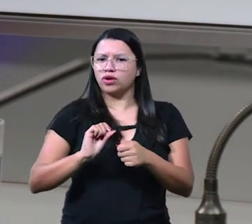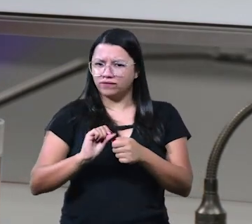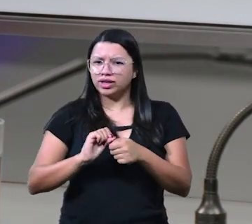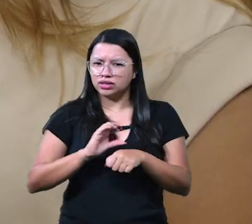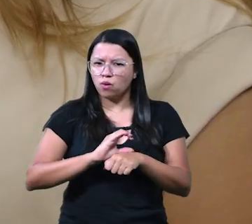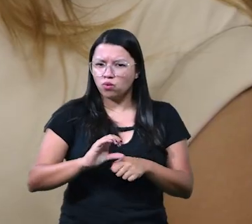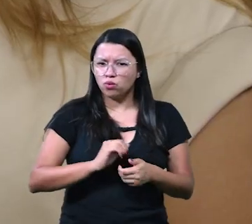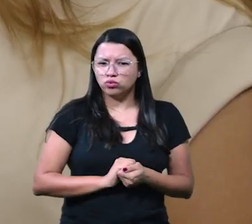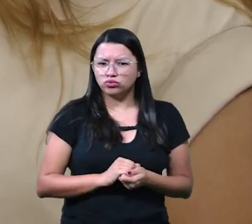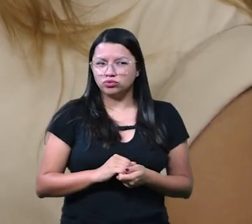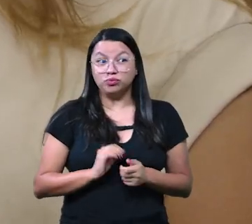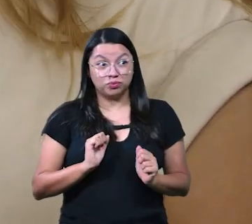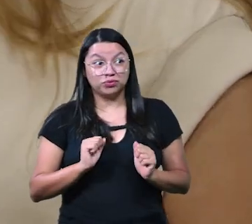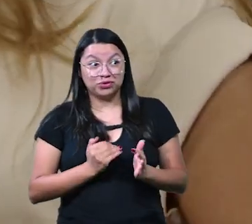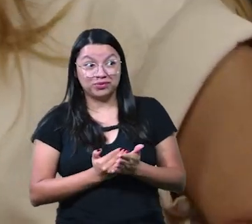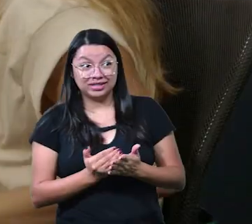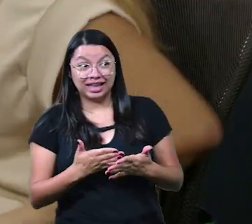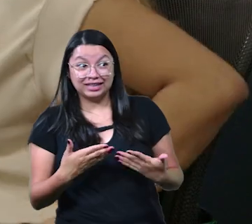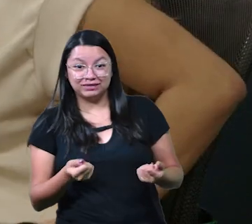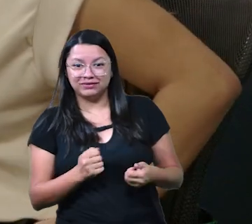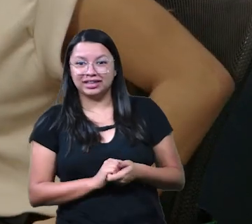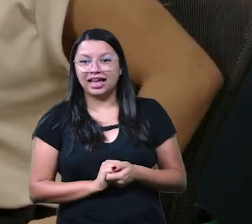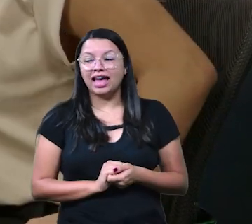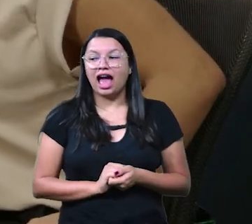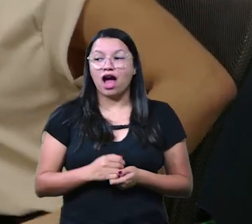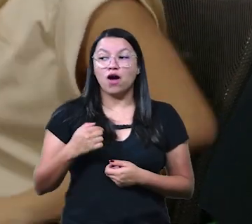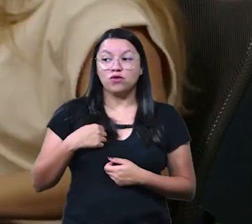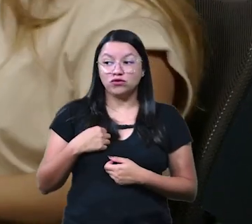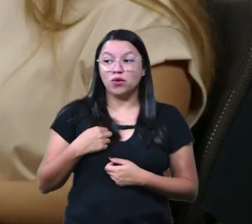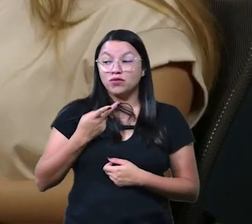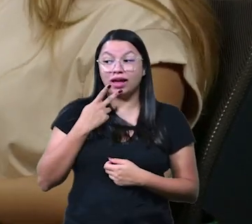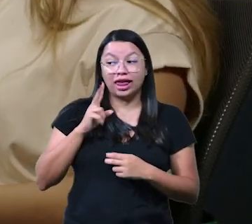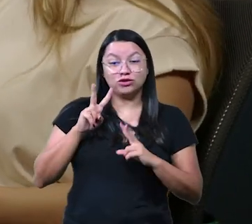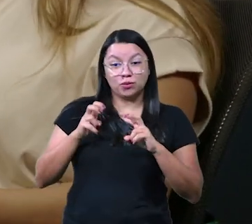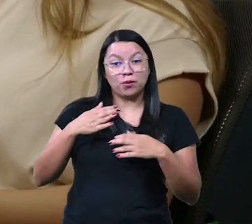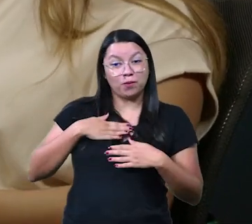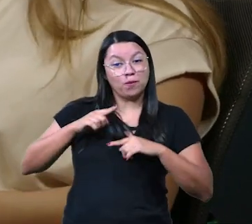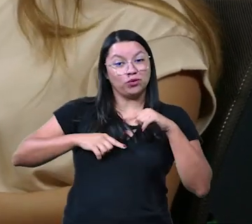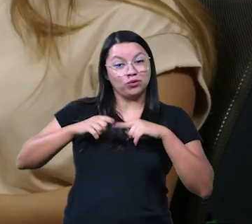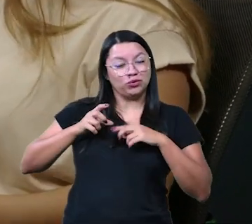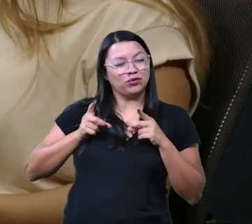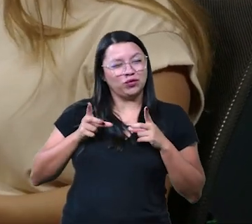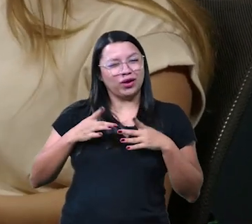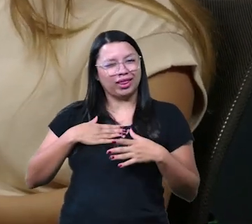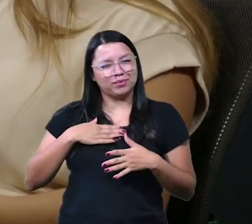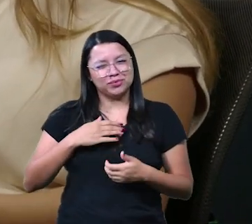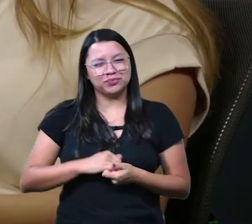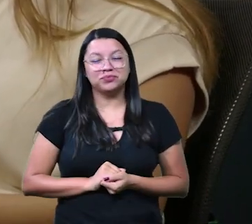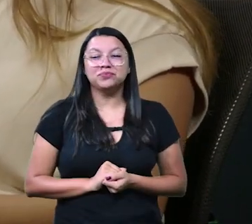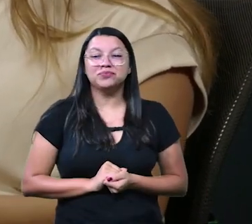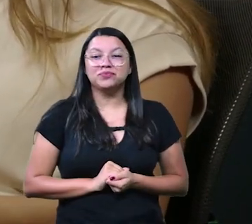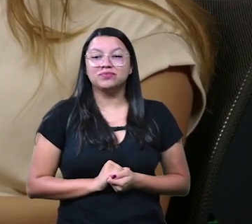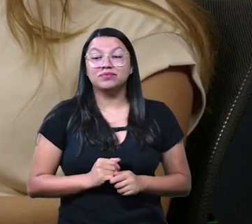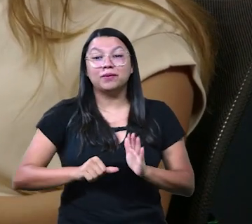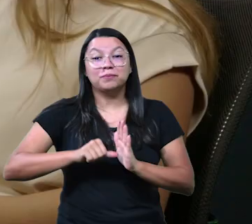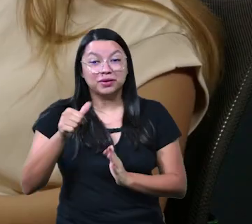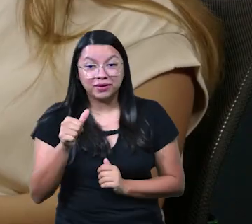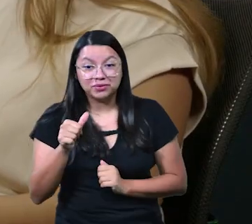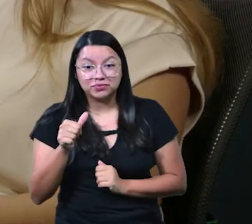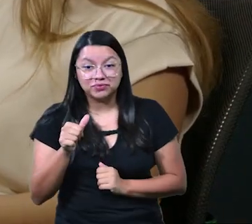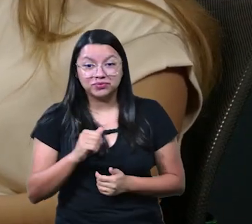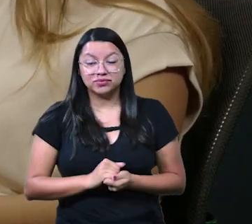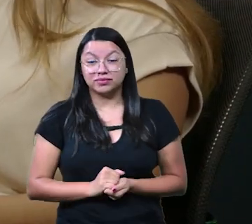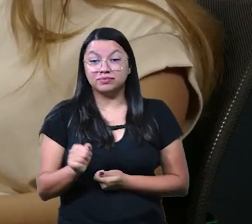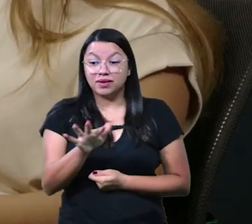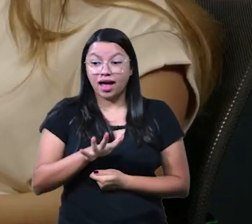Então vamos lá, né, Maria? Vou vender meu peixe, né? É claro. Bom, então, a primeira coisa que eu tenho que falar é que a